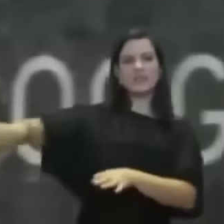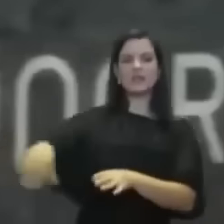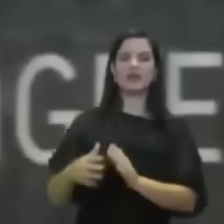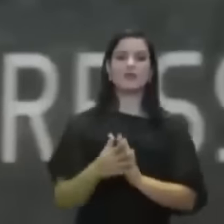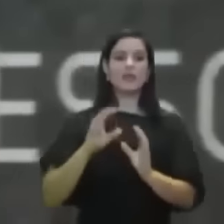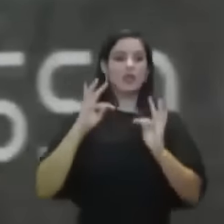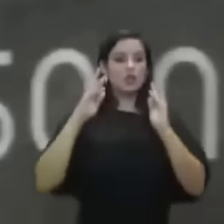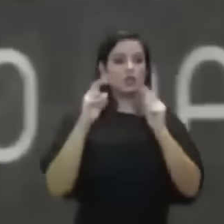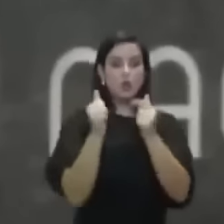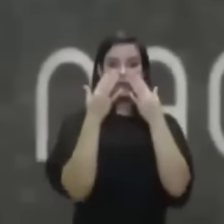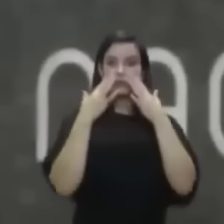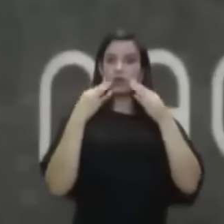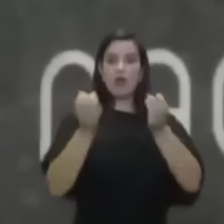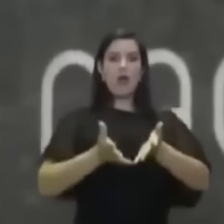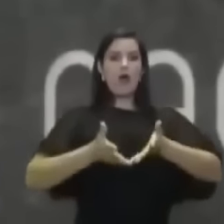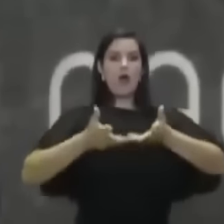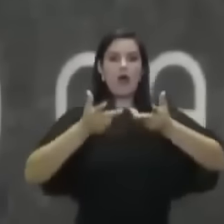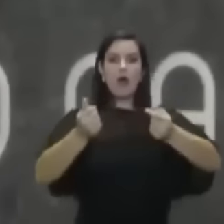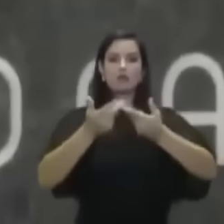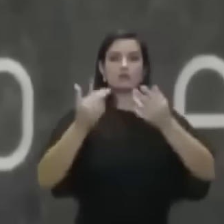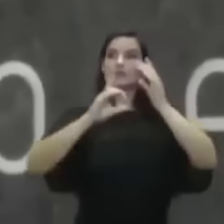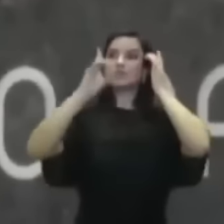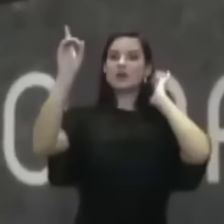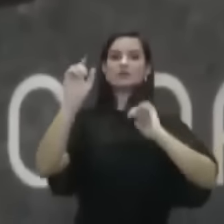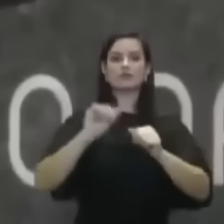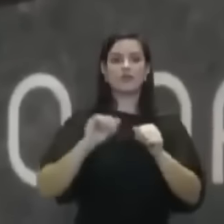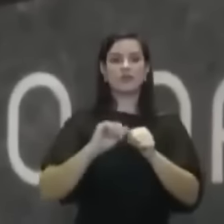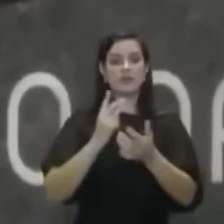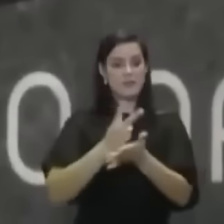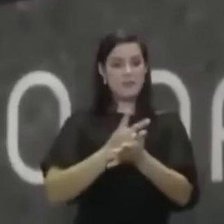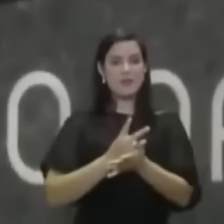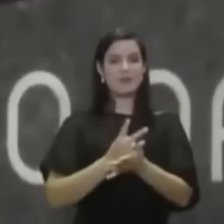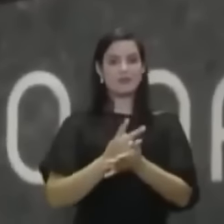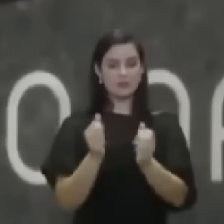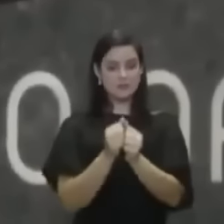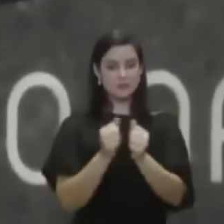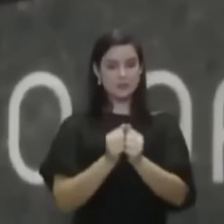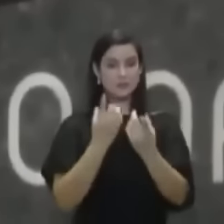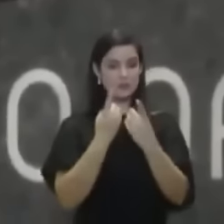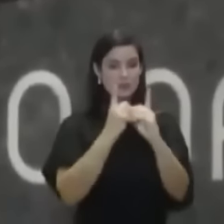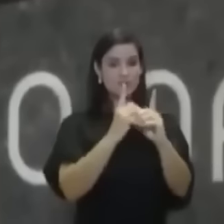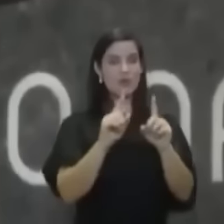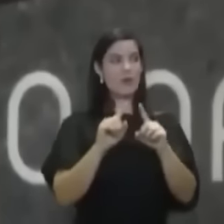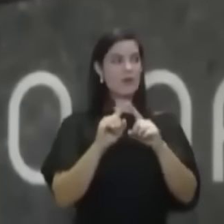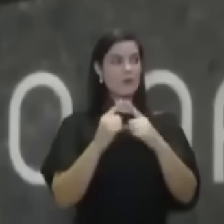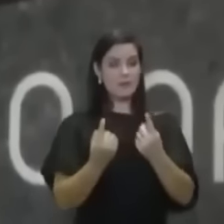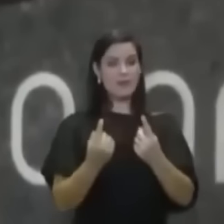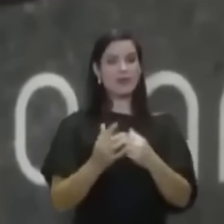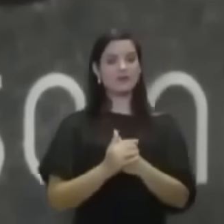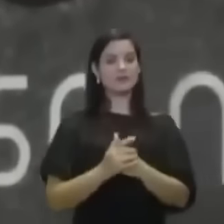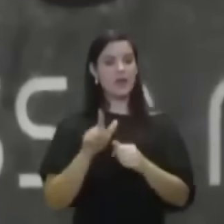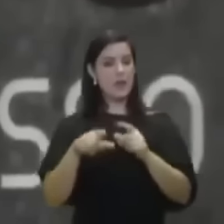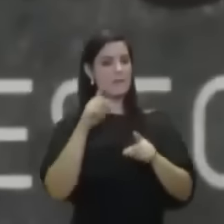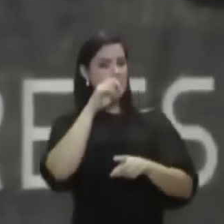quanto Deus fazia, inclusive os discípulos. Só que Jesus vê nisso uma sedução perigosa.